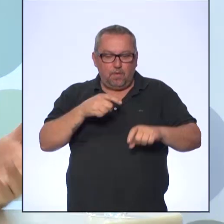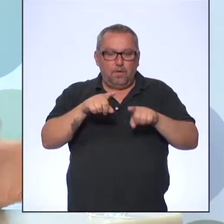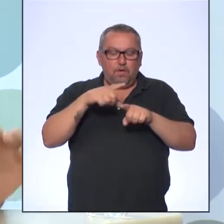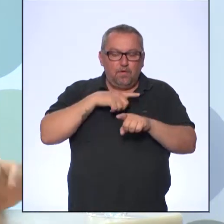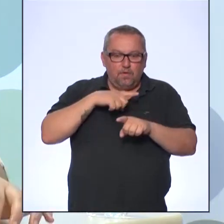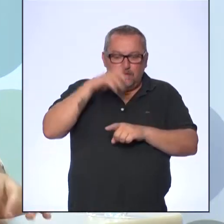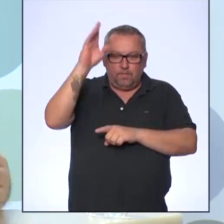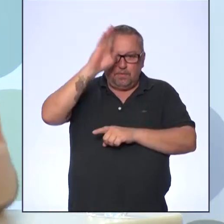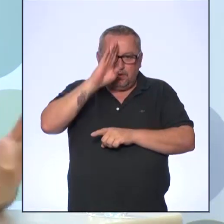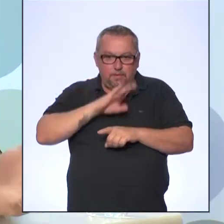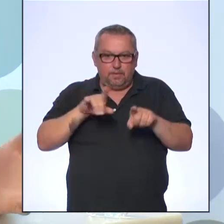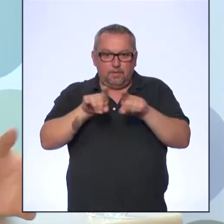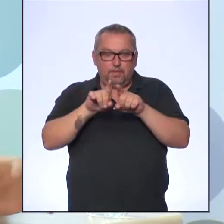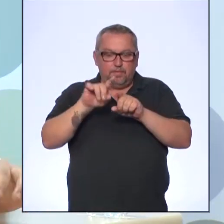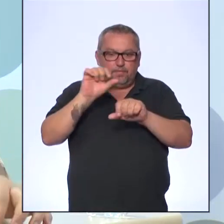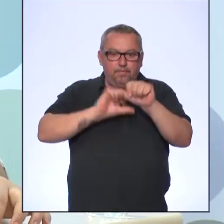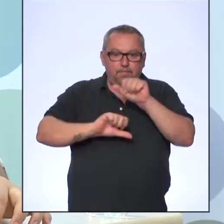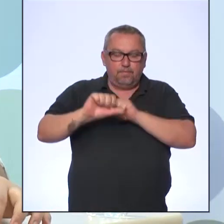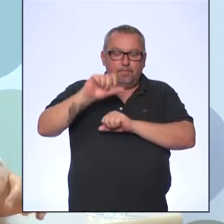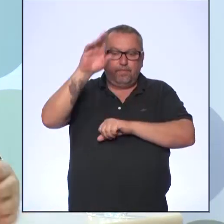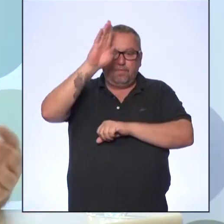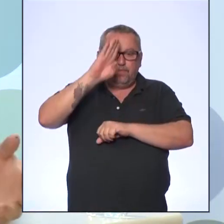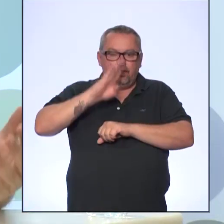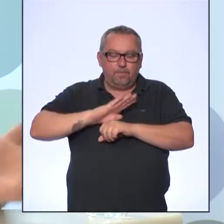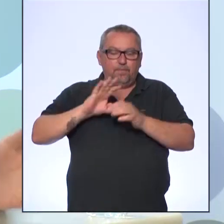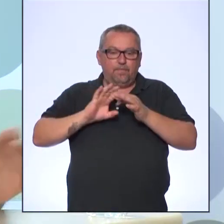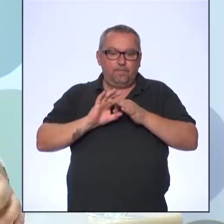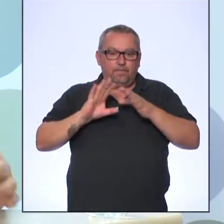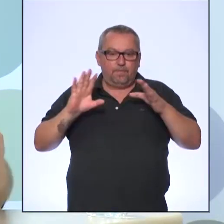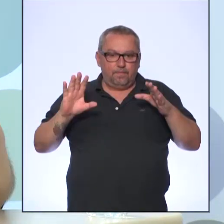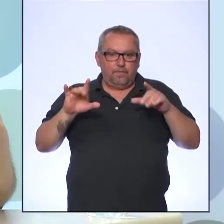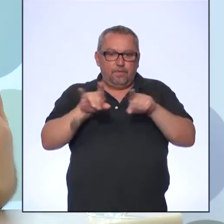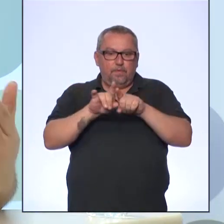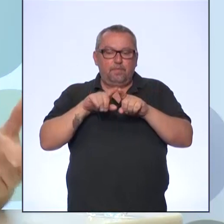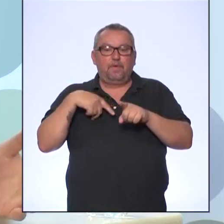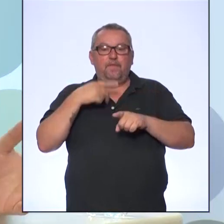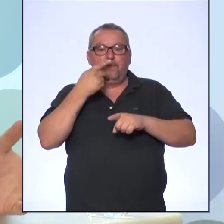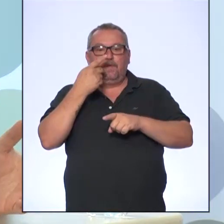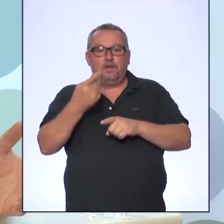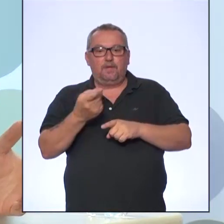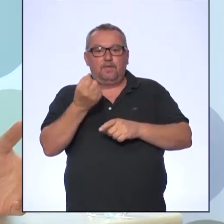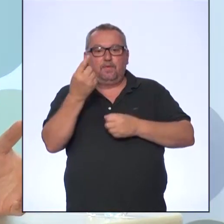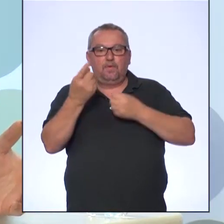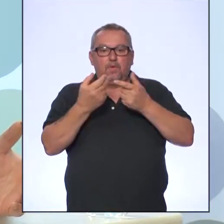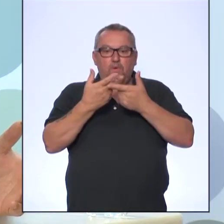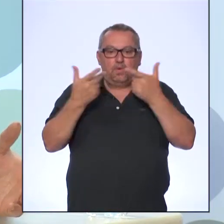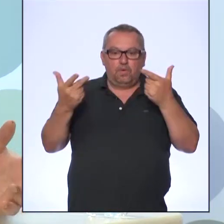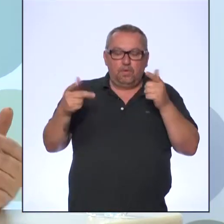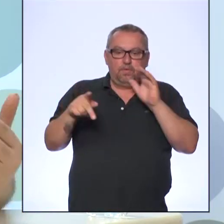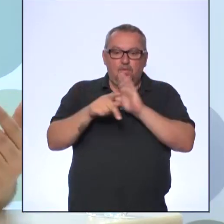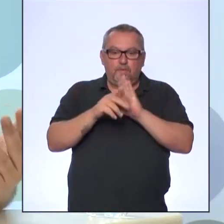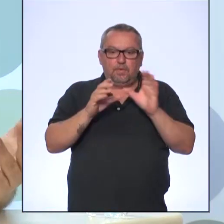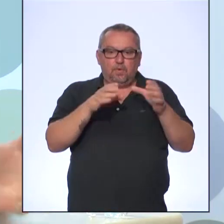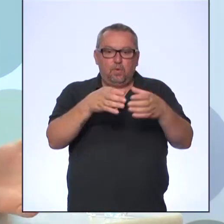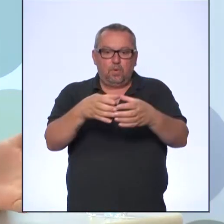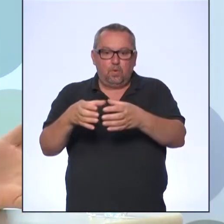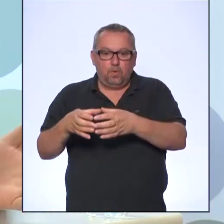né? Enfim, tornar o país independente. Falamos também sobre algumas independências das